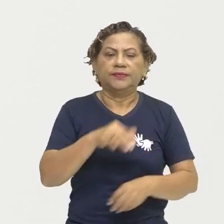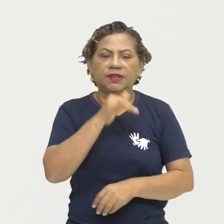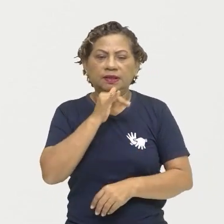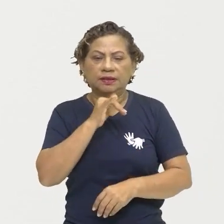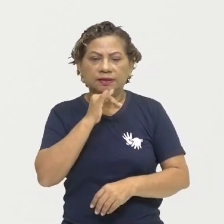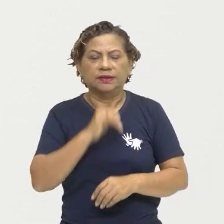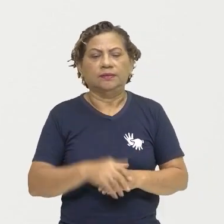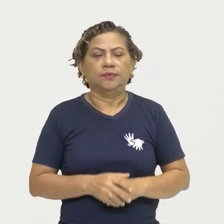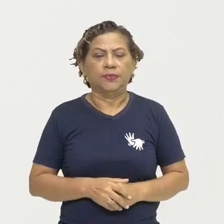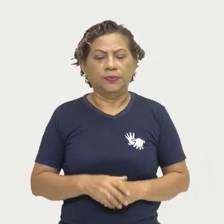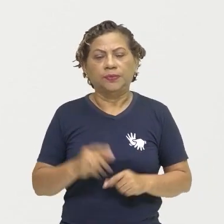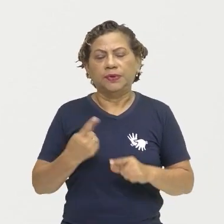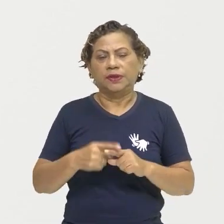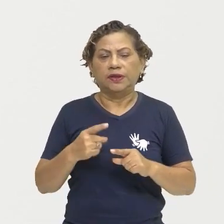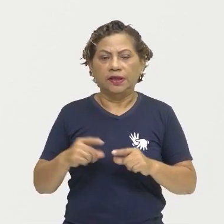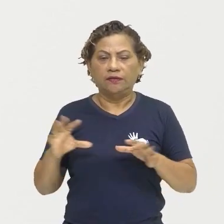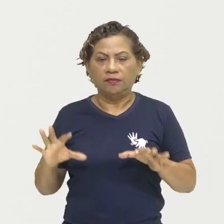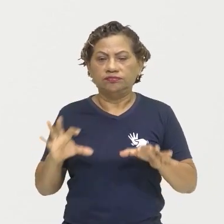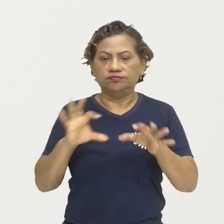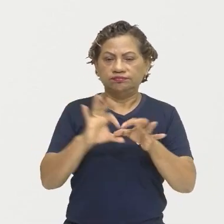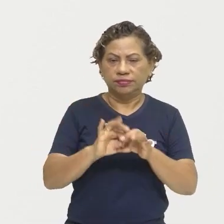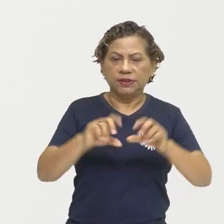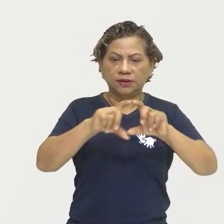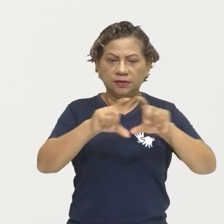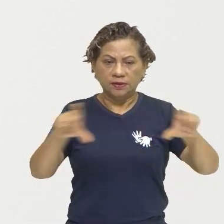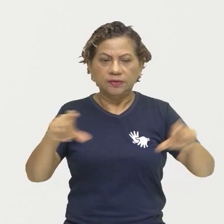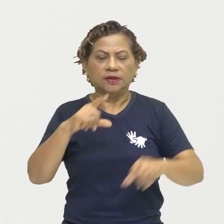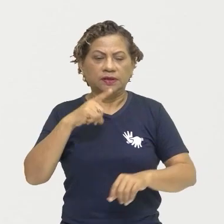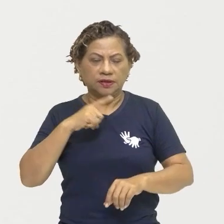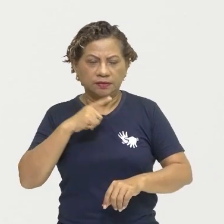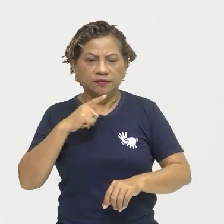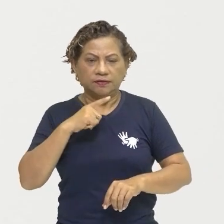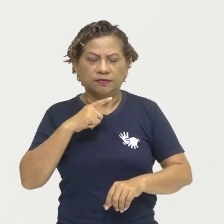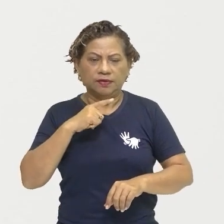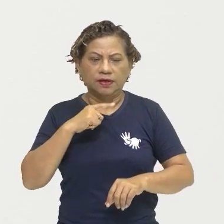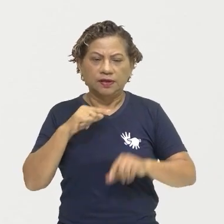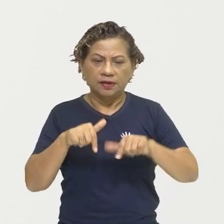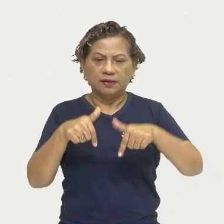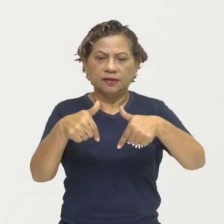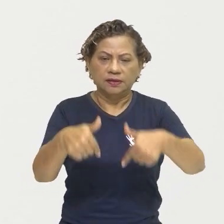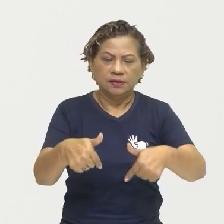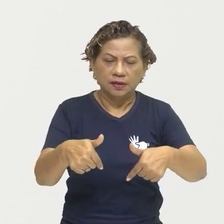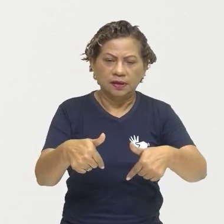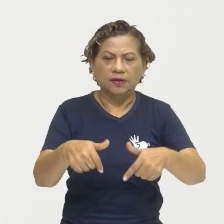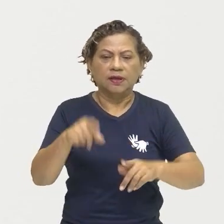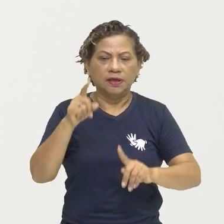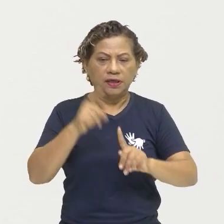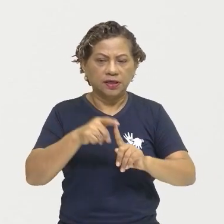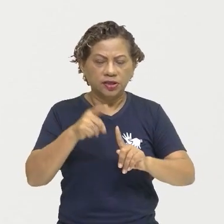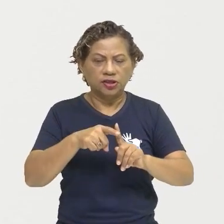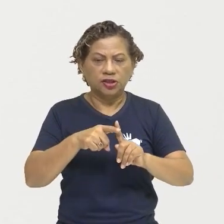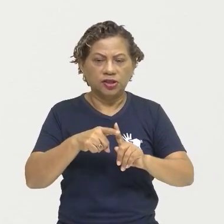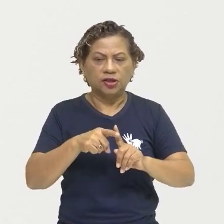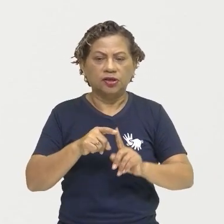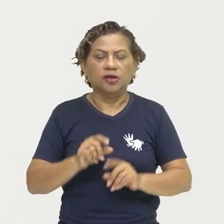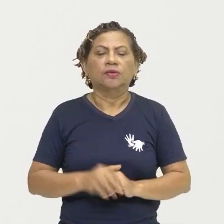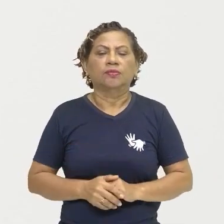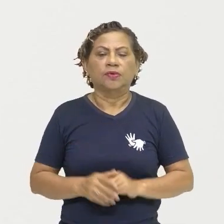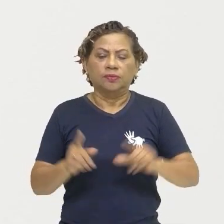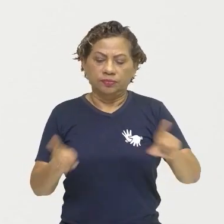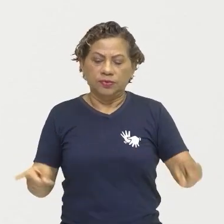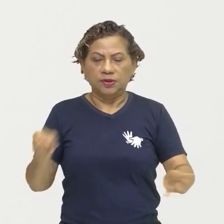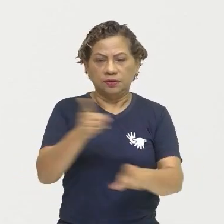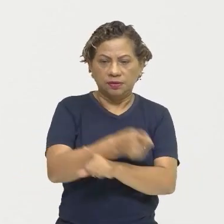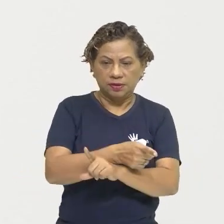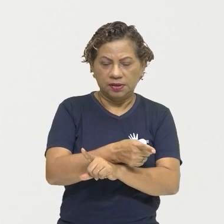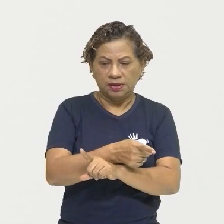Característica, vão ligar as orações que vão apresentar essas ações ou estados que se revezam